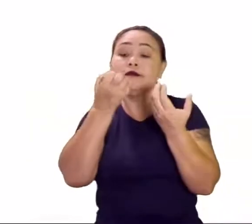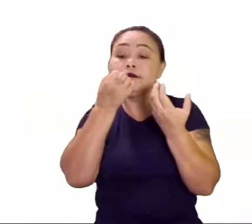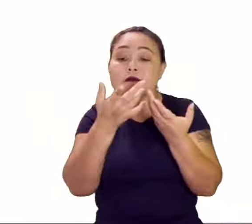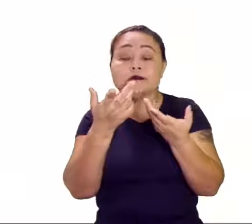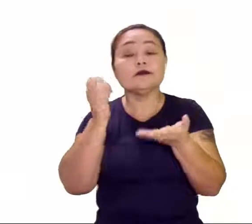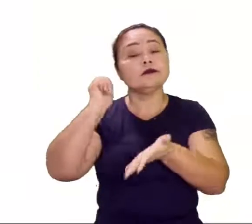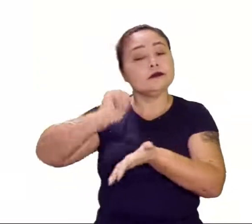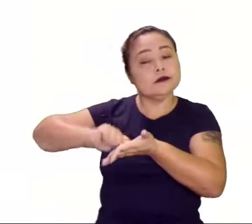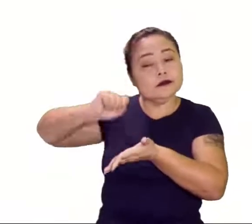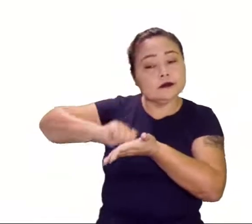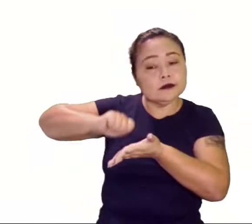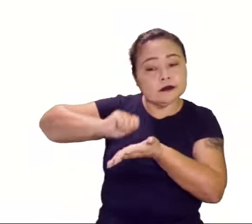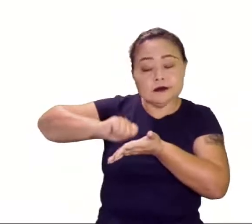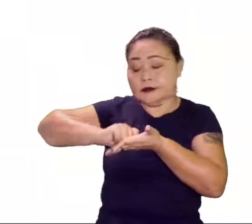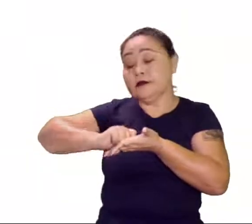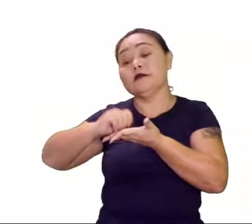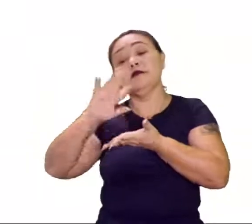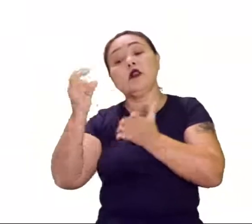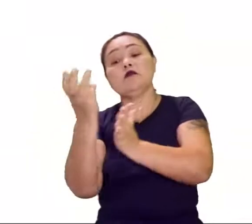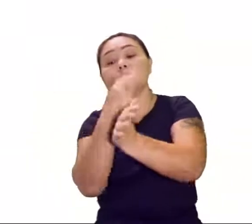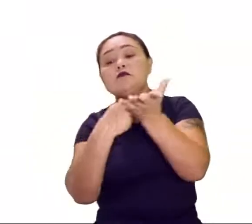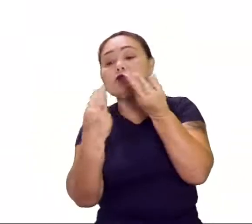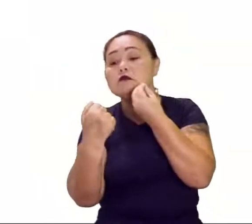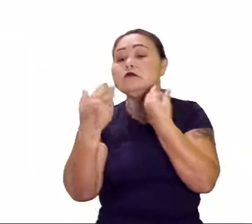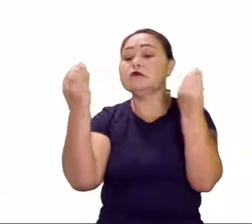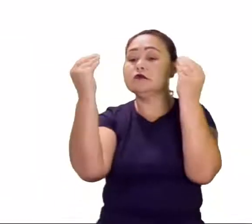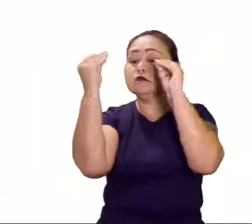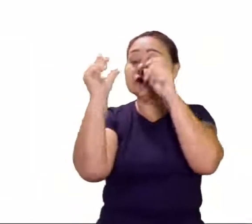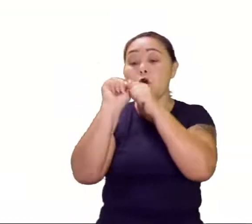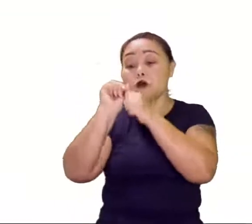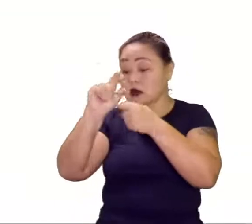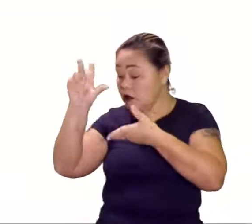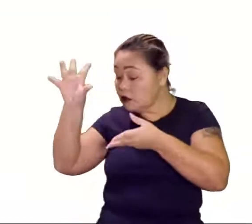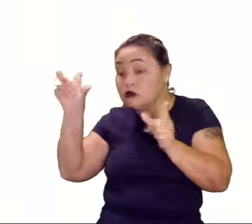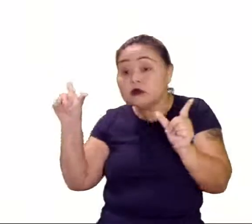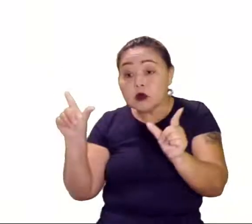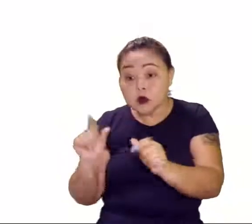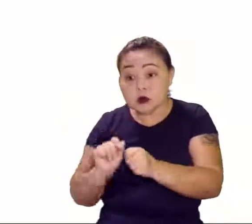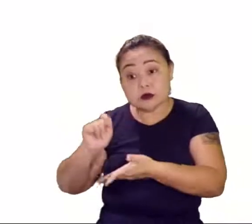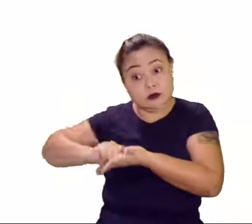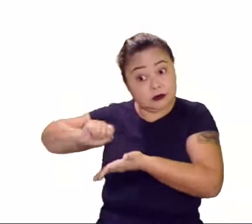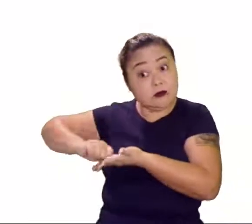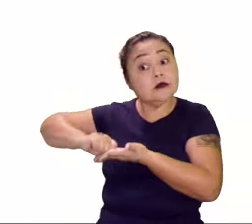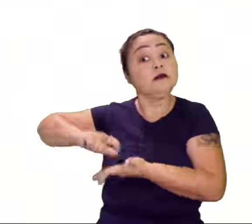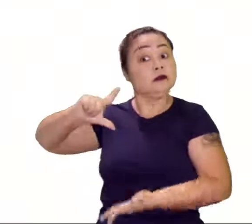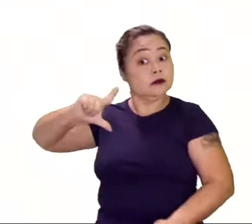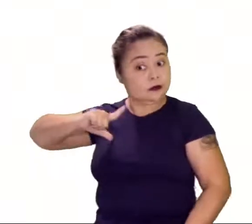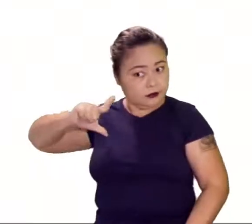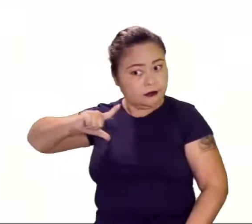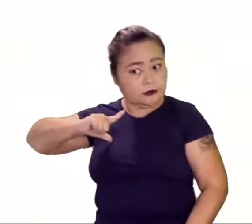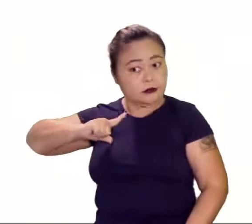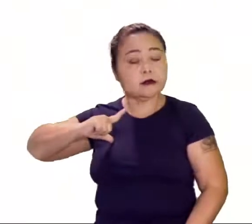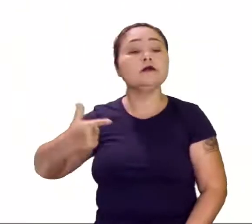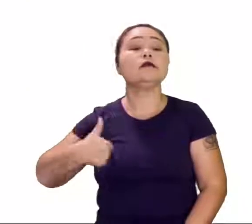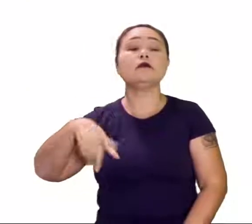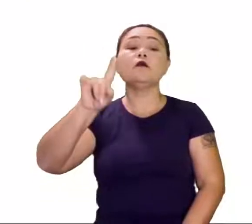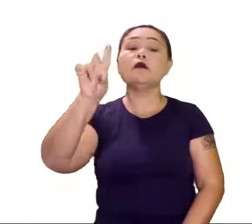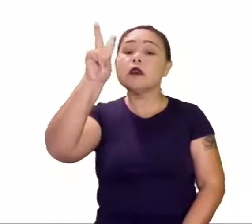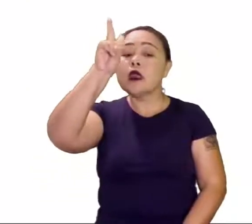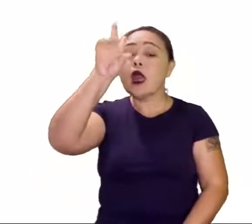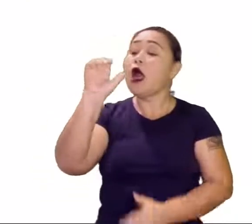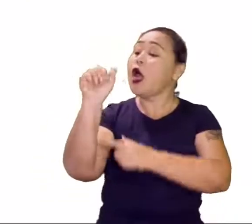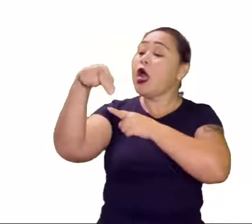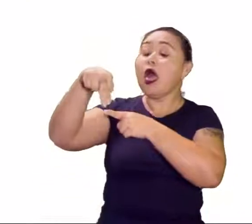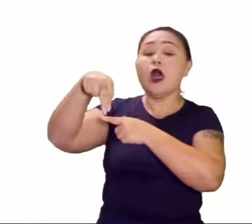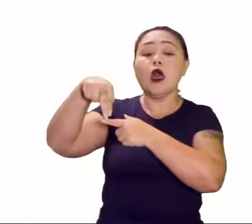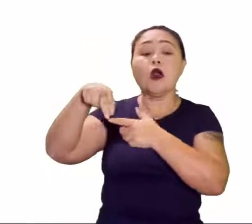ter anotado aí, seja no seu mapa mental, no seu resumo, tem que anotar, tá certo? Certinho. E a gente vai lembrar que quem é o AN?